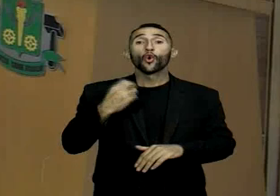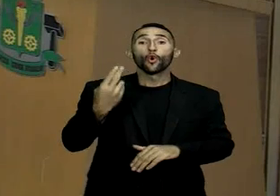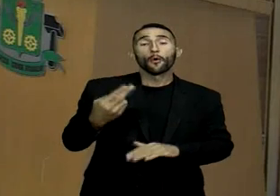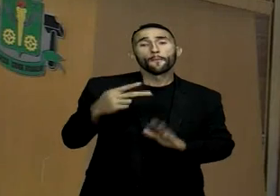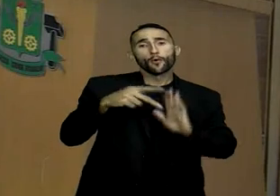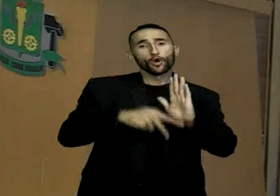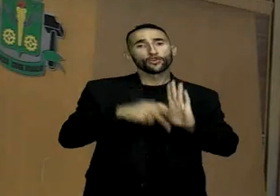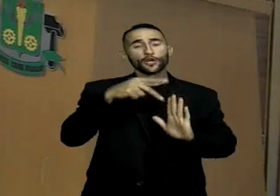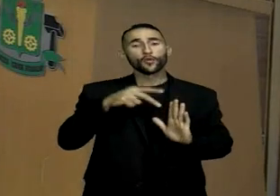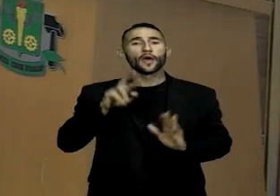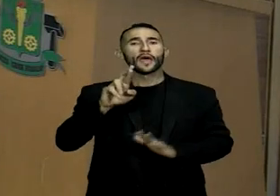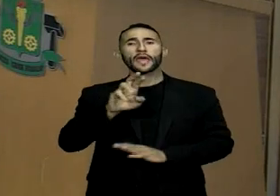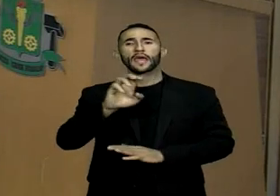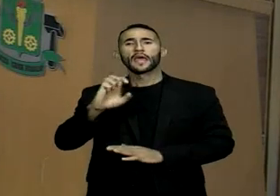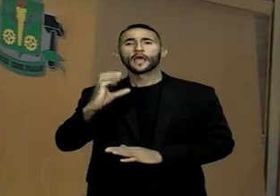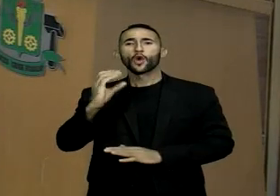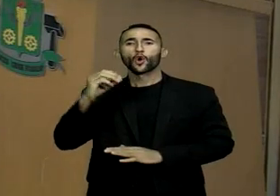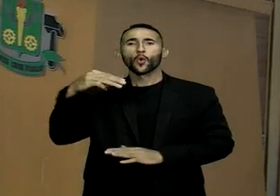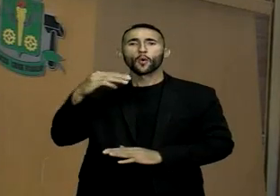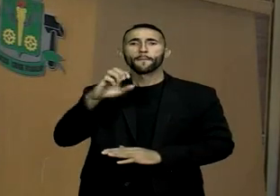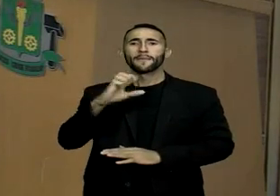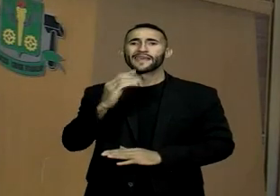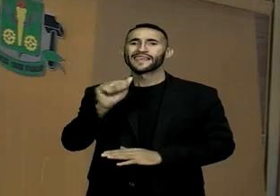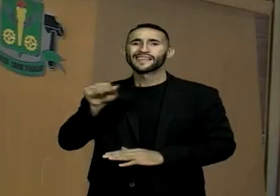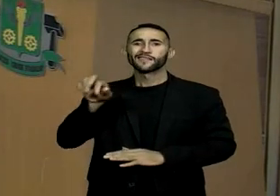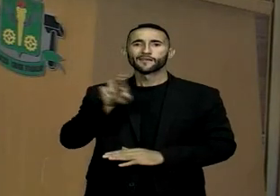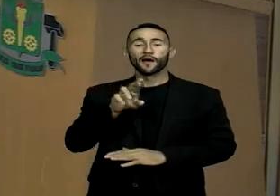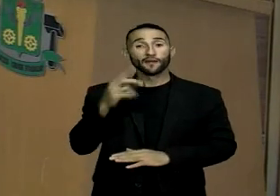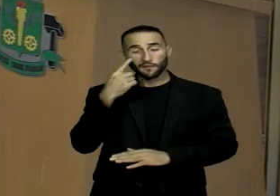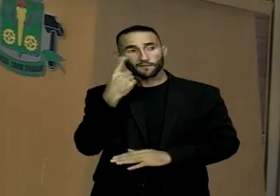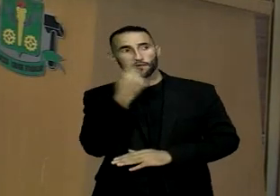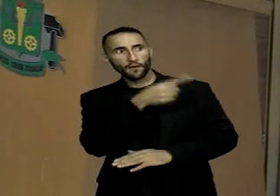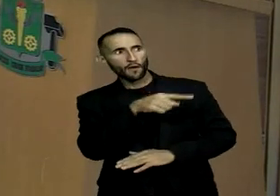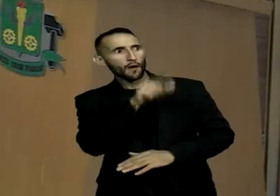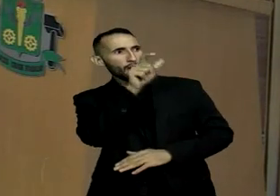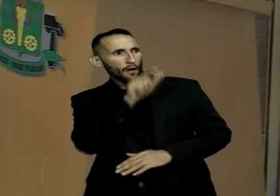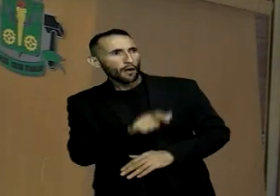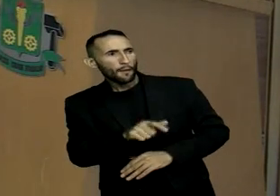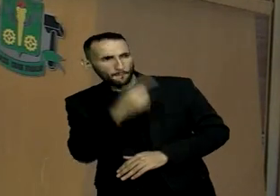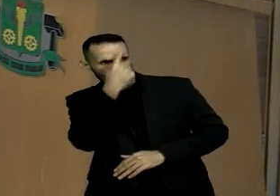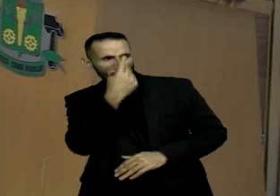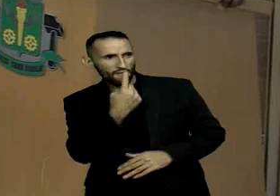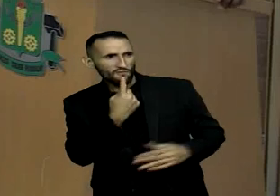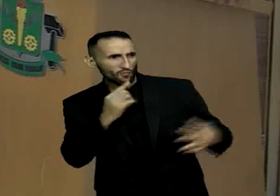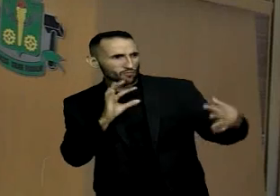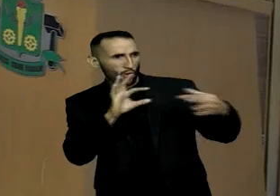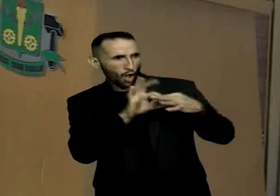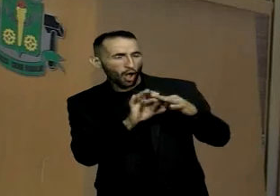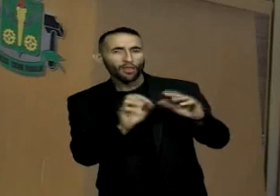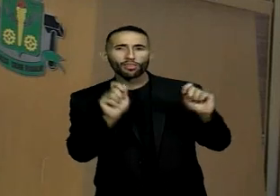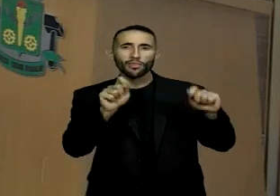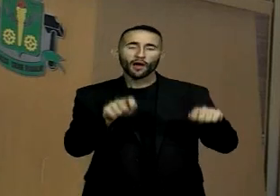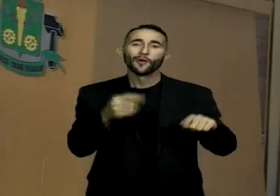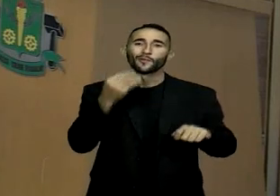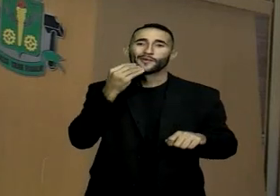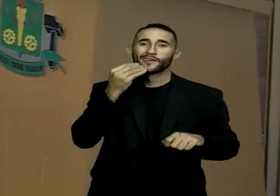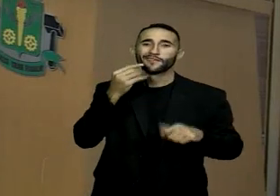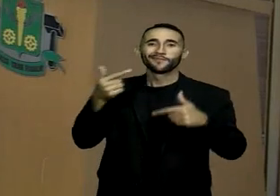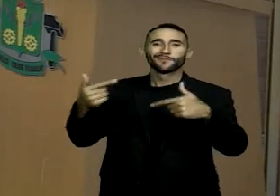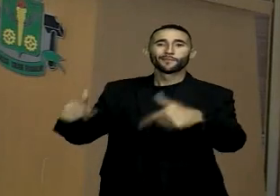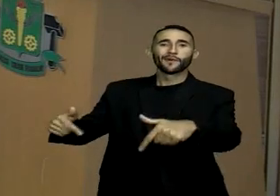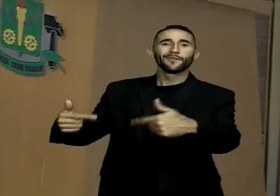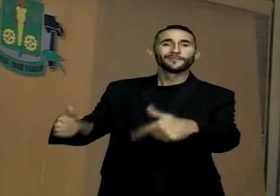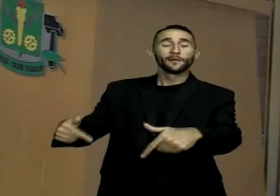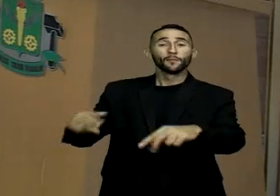Começar, vamos usar assim, e aí você já observa e dá oportunidade. Então, você... Eu acho que não pode nem